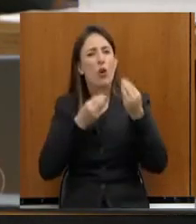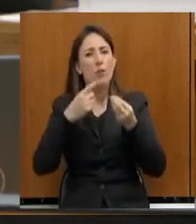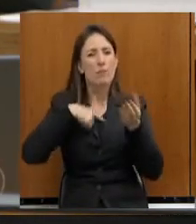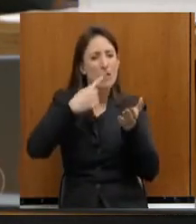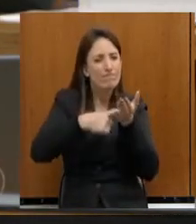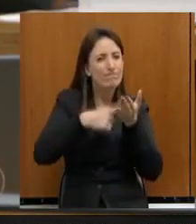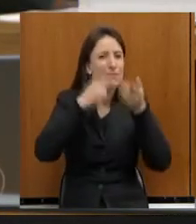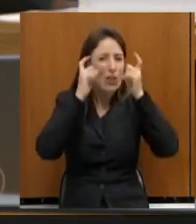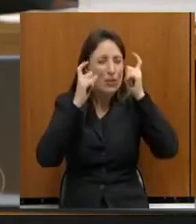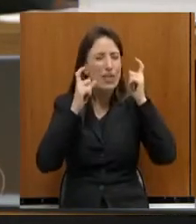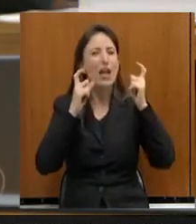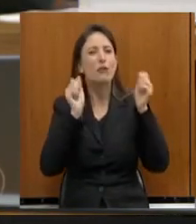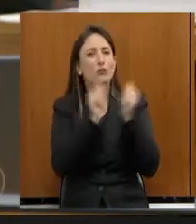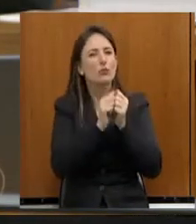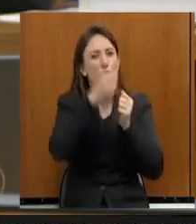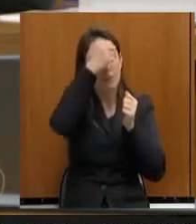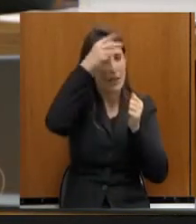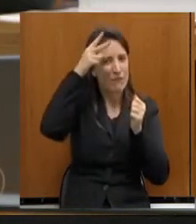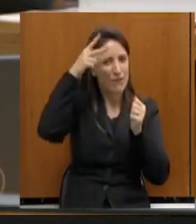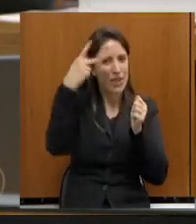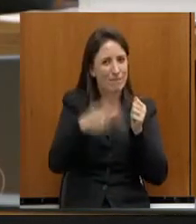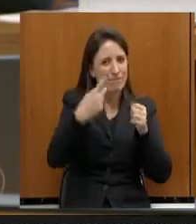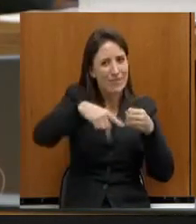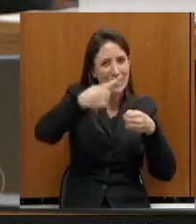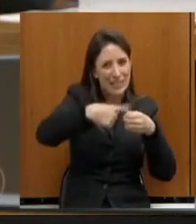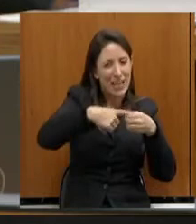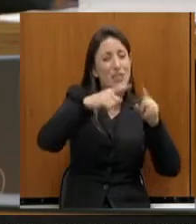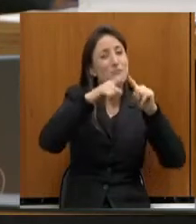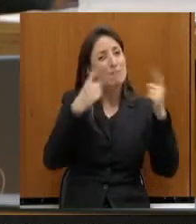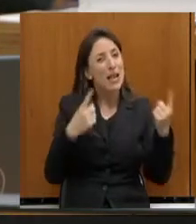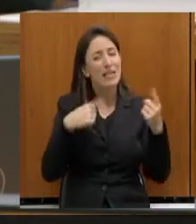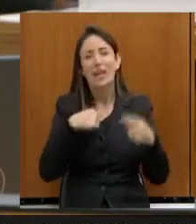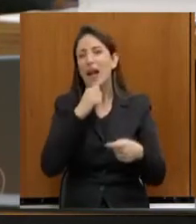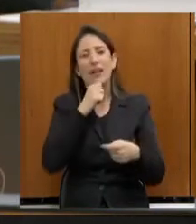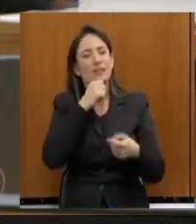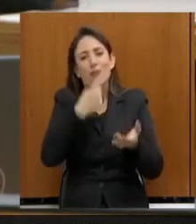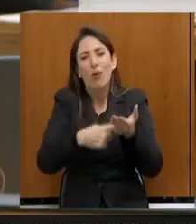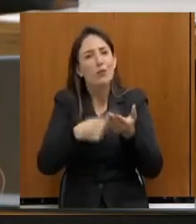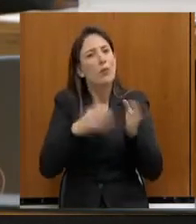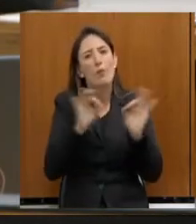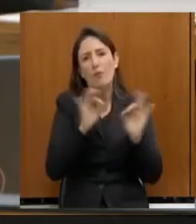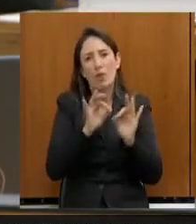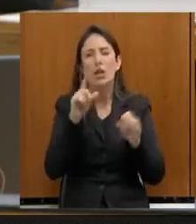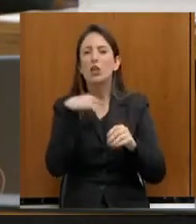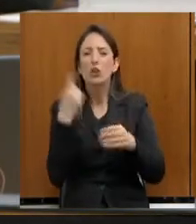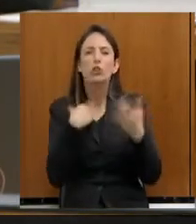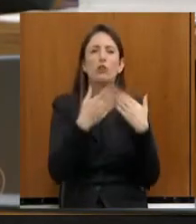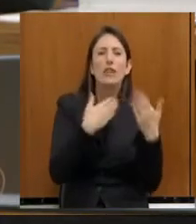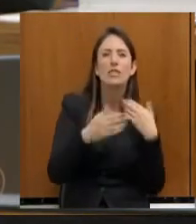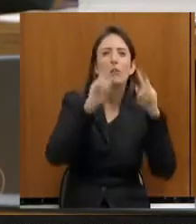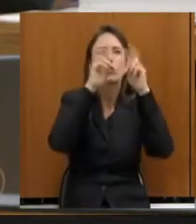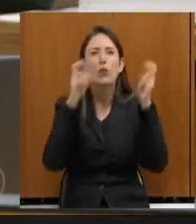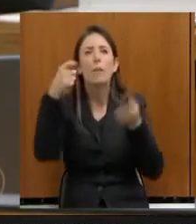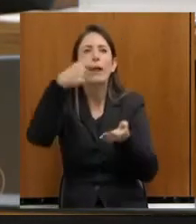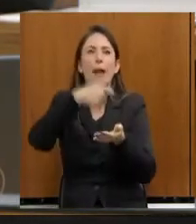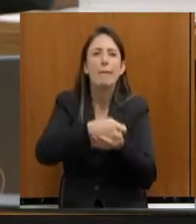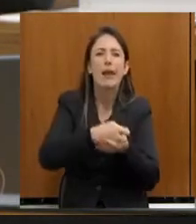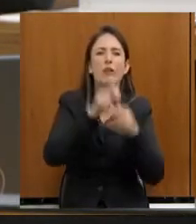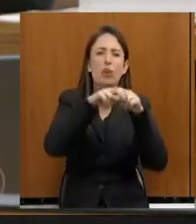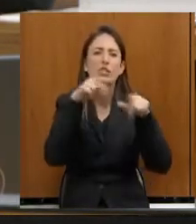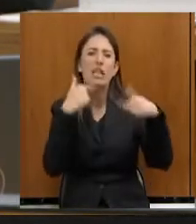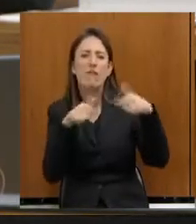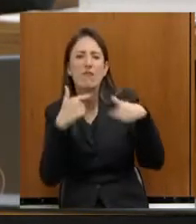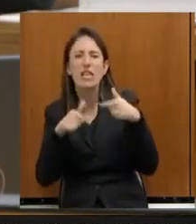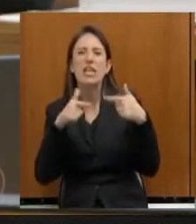da cidade e esse assunto não foi levantado na reunião falamos sobre pagamento por serviços ambientais e outras